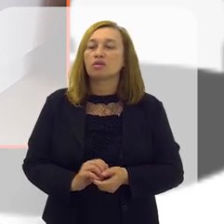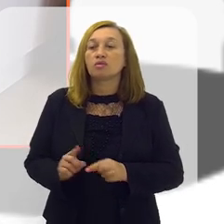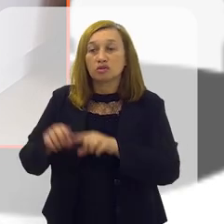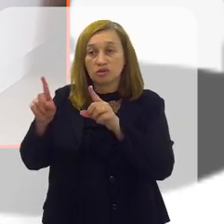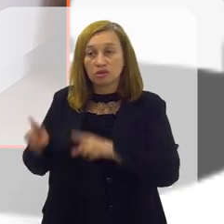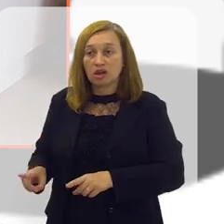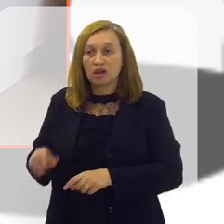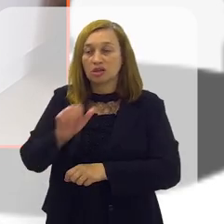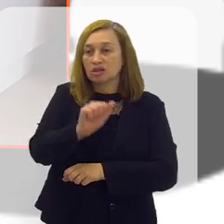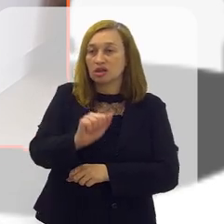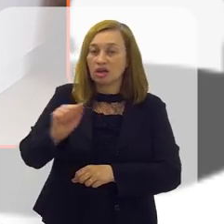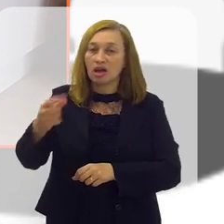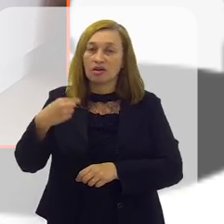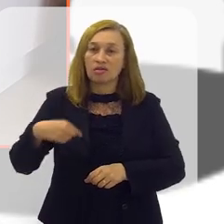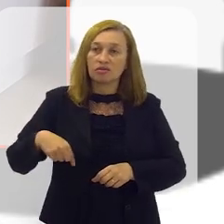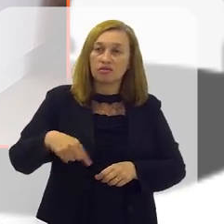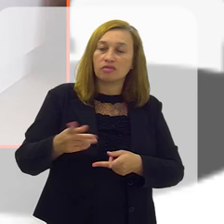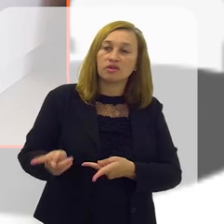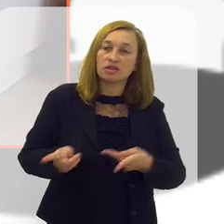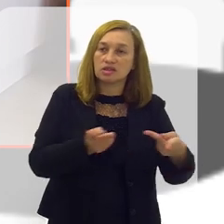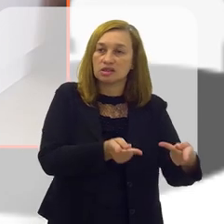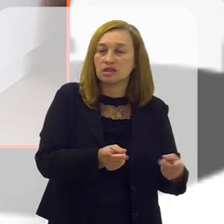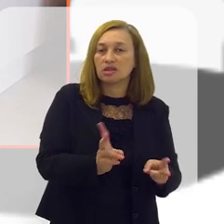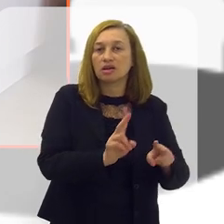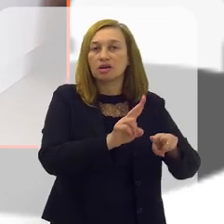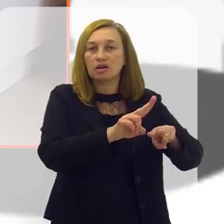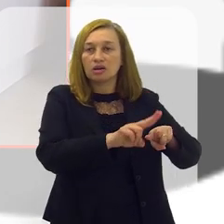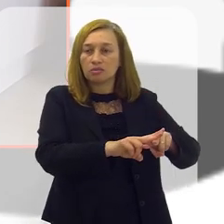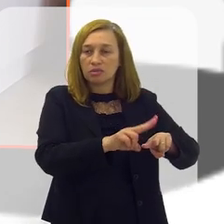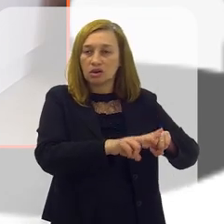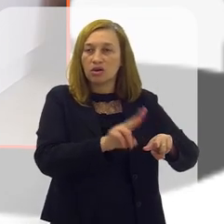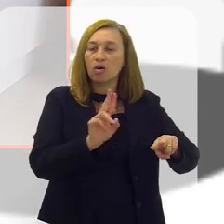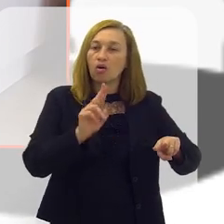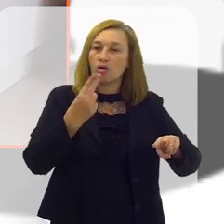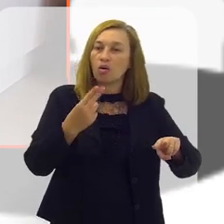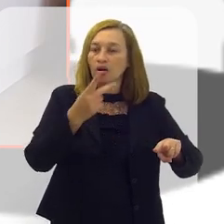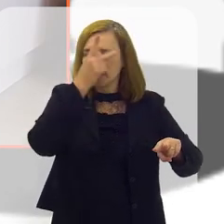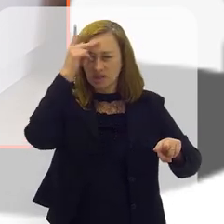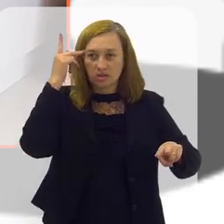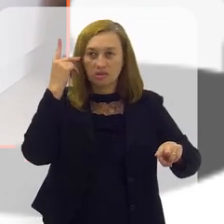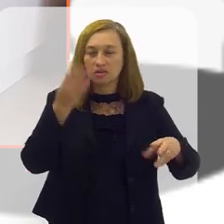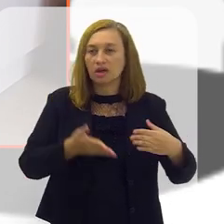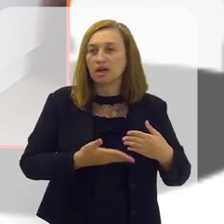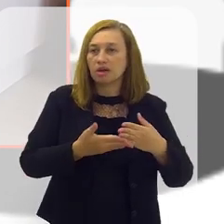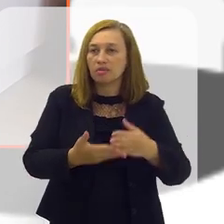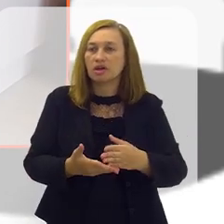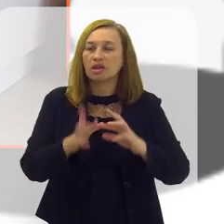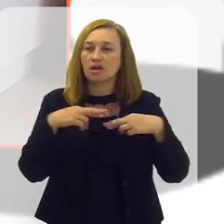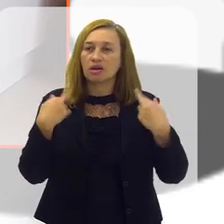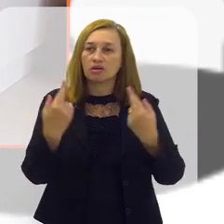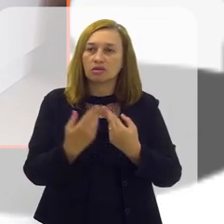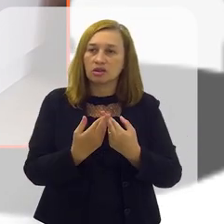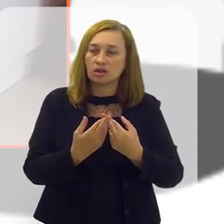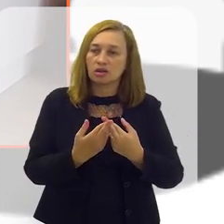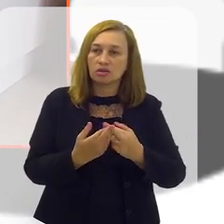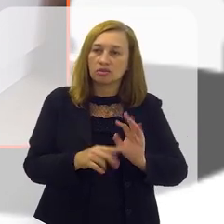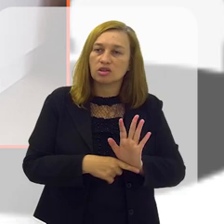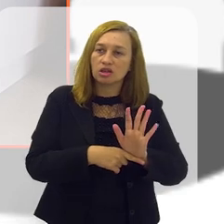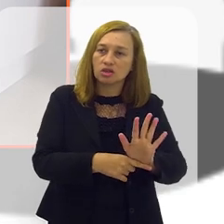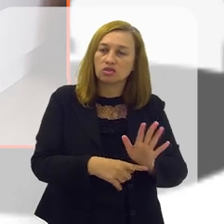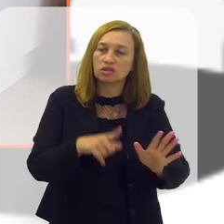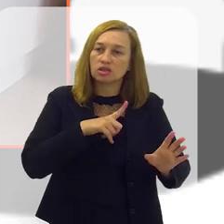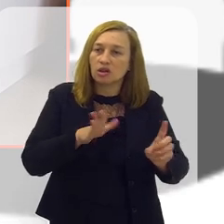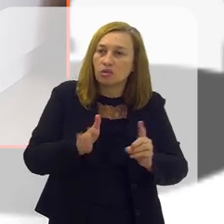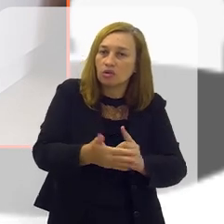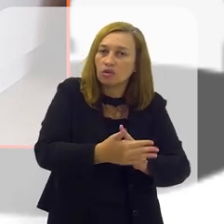de AA vai aos presídios, ou essa pessoa que é encaminhada para uma reunião de recuperação, ela tem ali